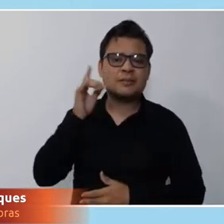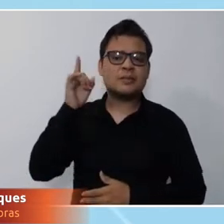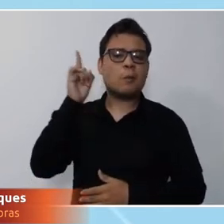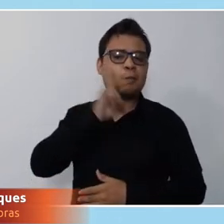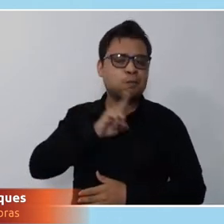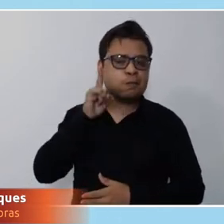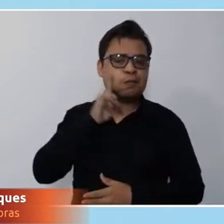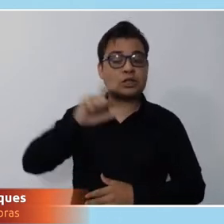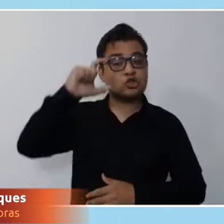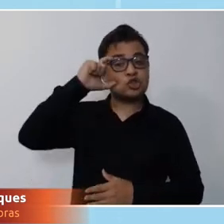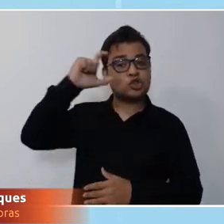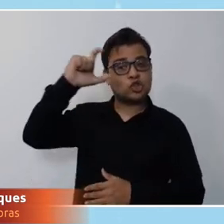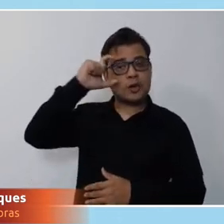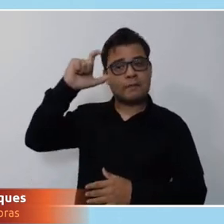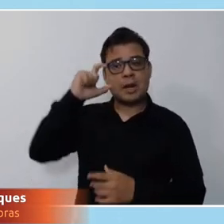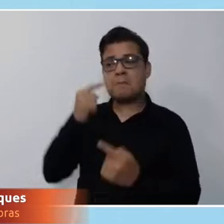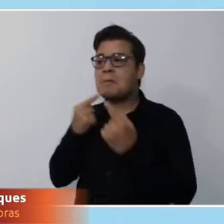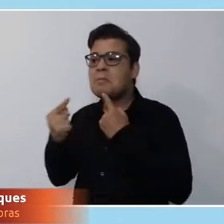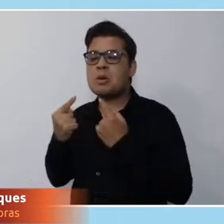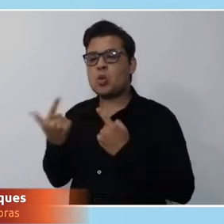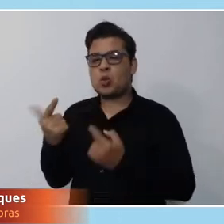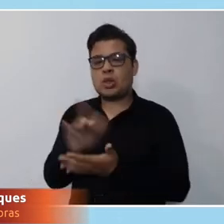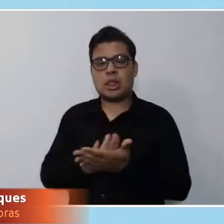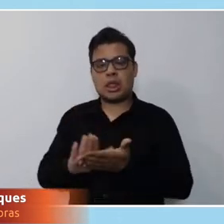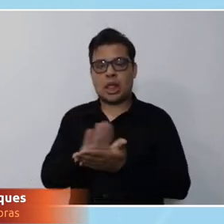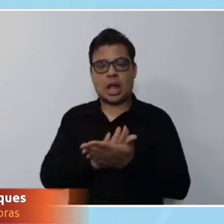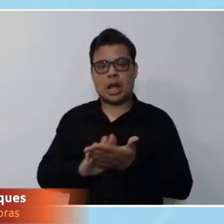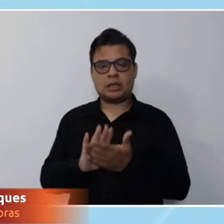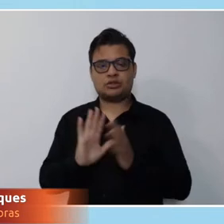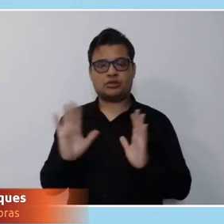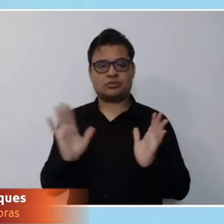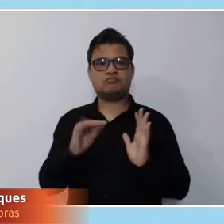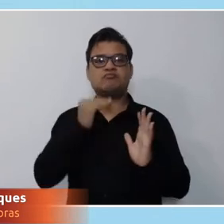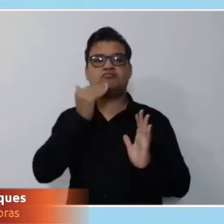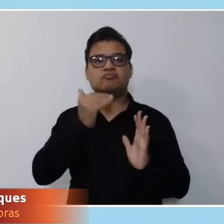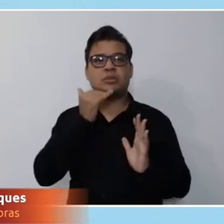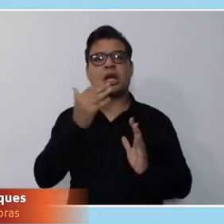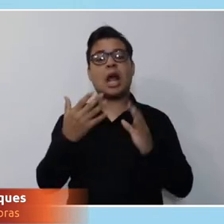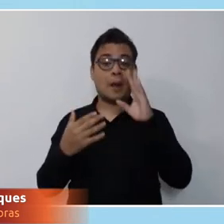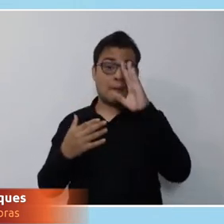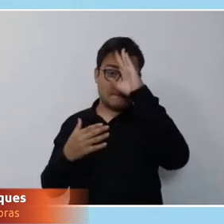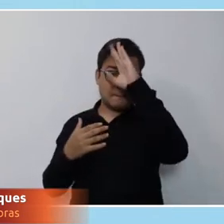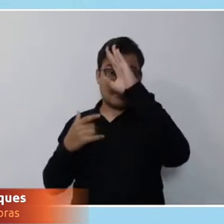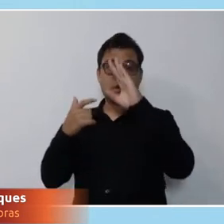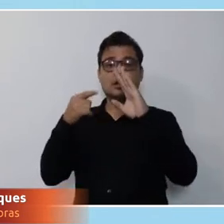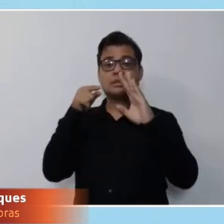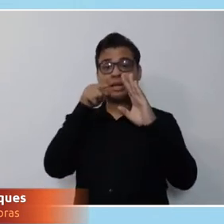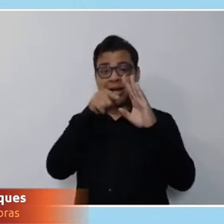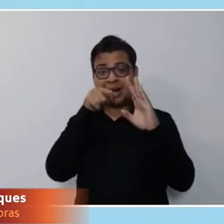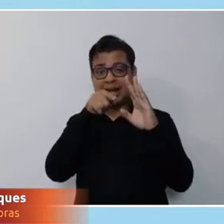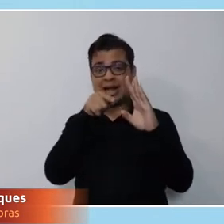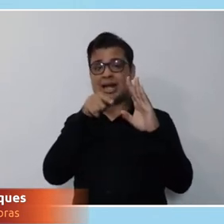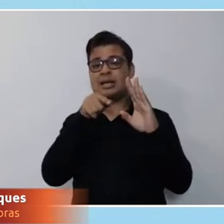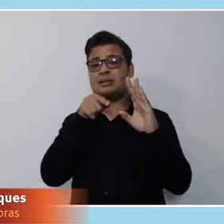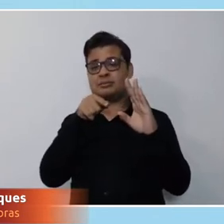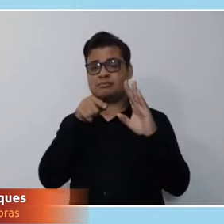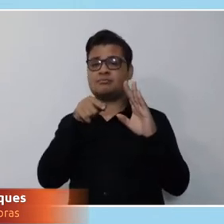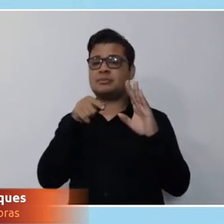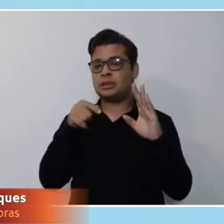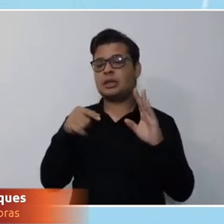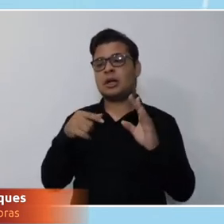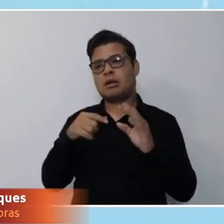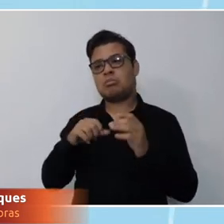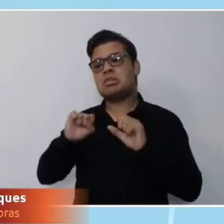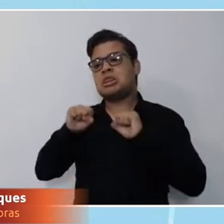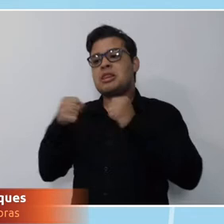Jair Bolsonaro foi procurar em alguém que tenha algum tipo de ligação com aquilo que é defendido pela extrema-direita brasileira e pelos